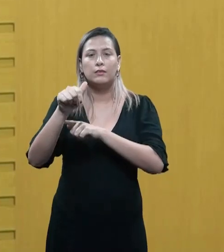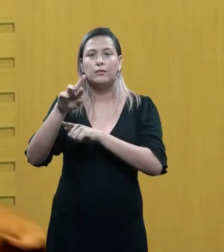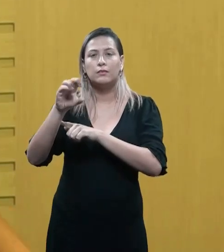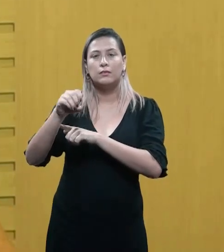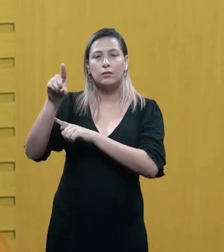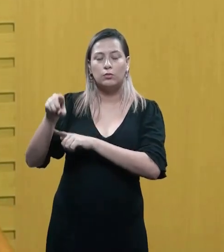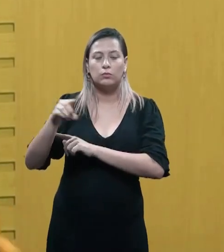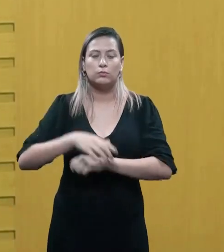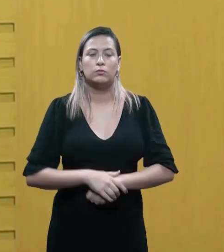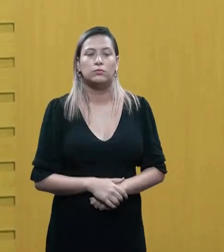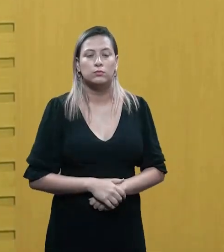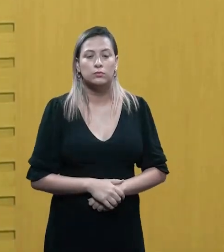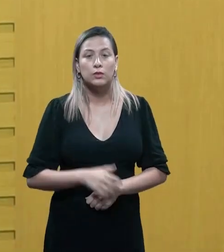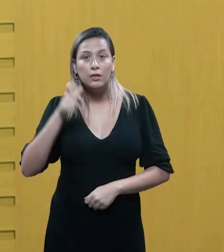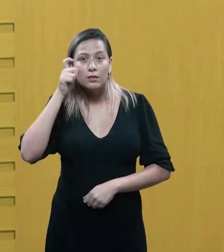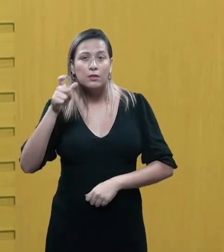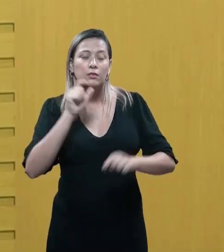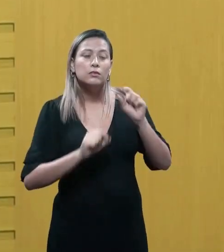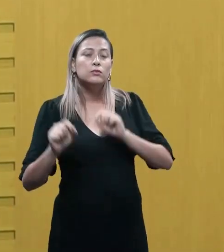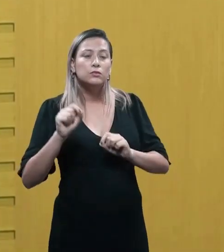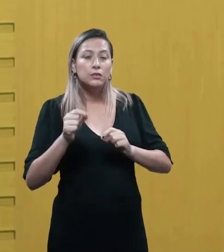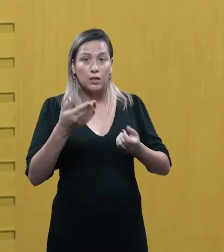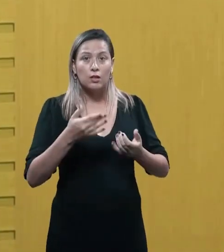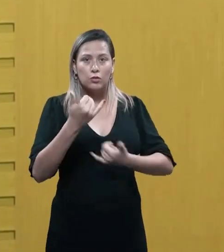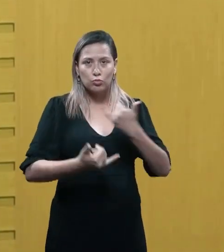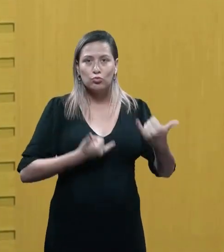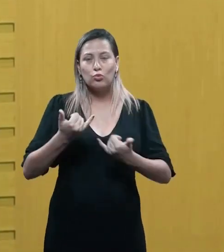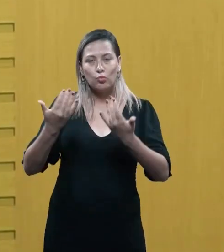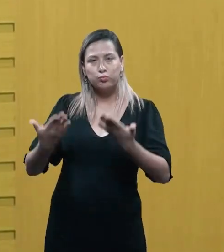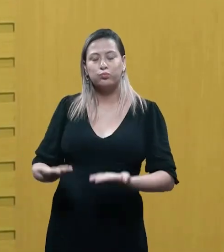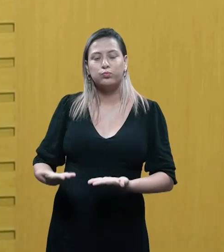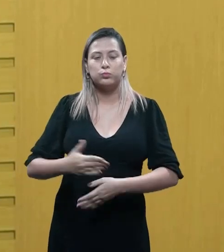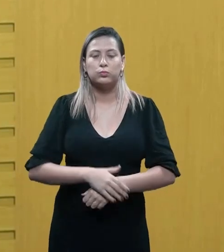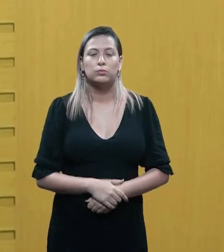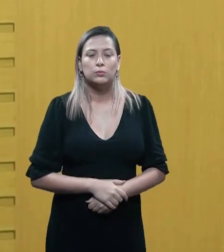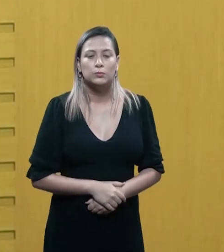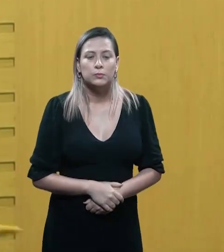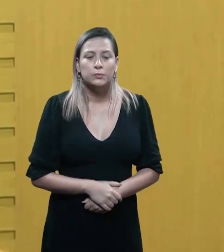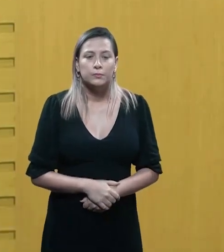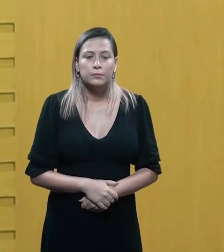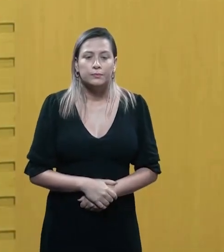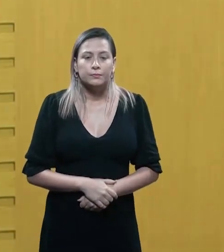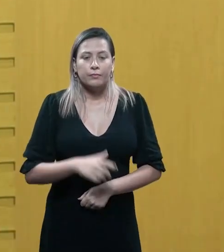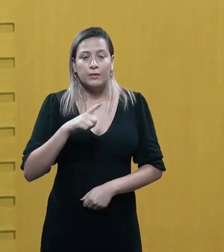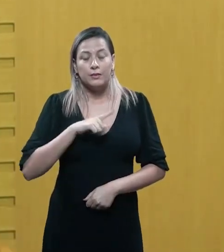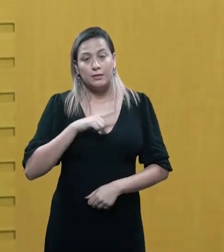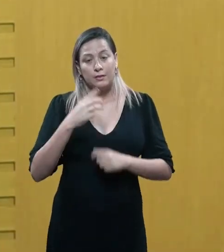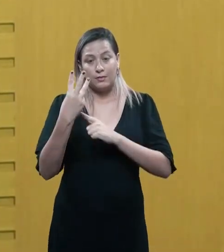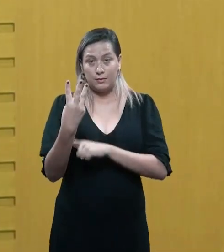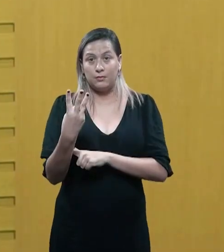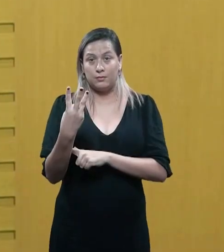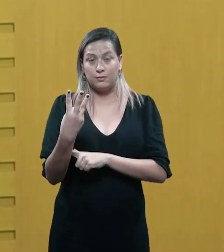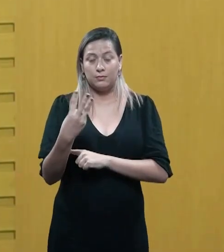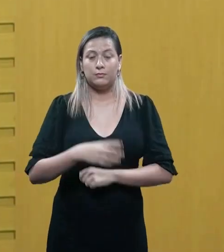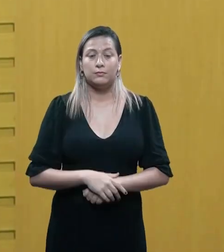mitológico. E é muito interessante perceber que num jogo de tarô, se você tem 3